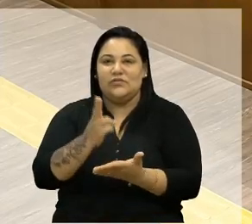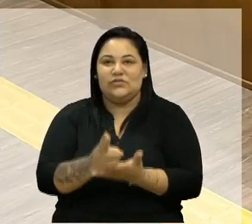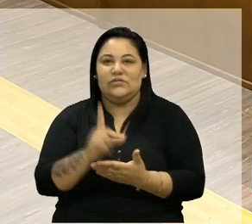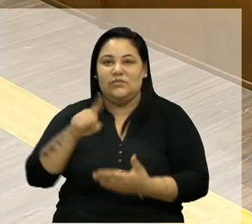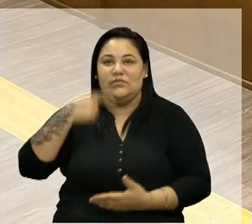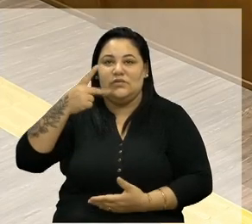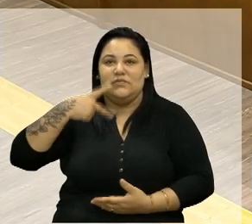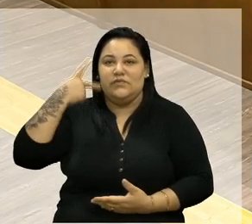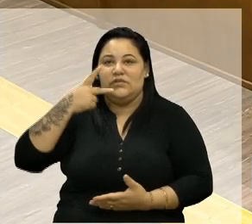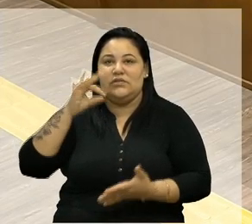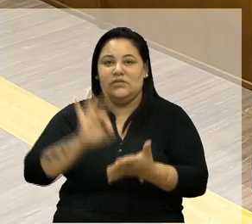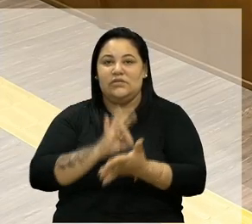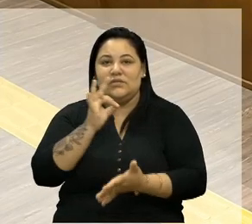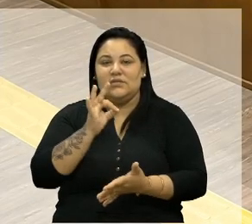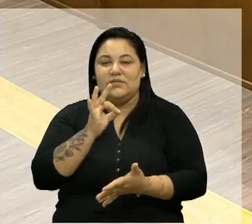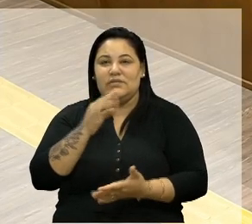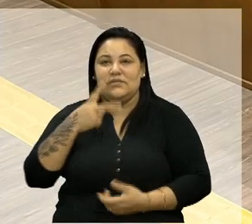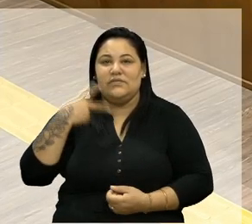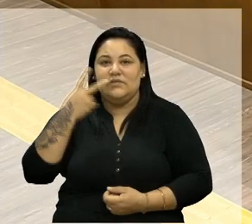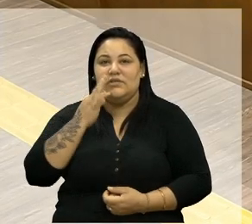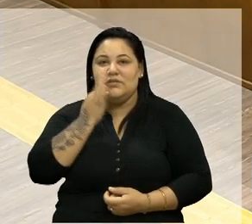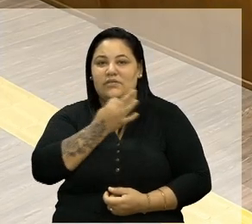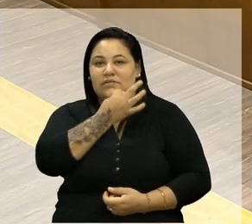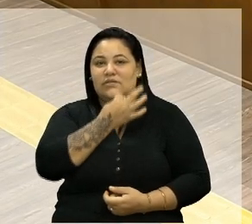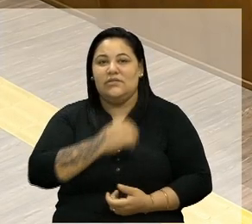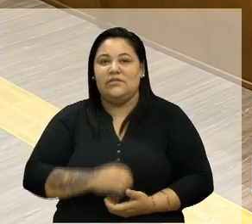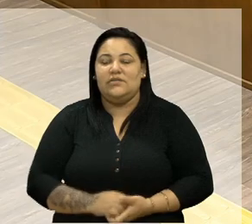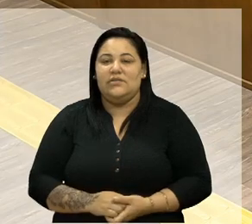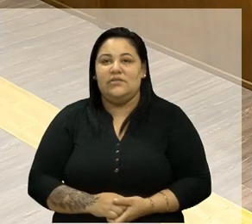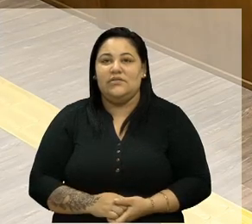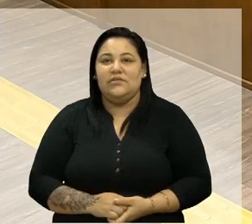próxima vereadora inscrita no grande expediente vereadora Tatiane